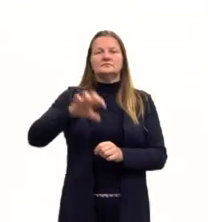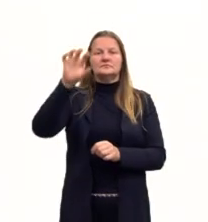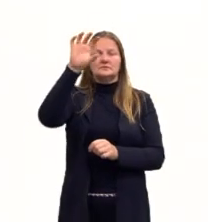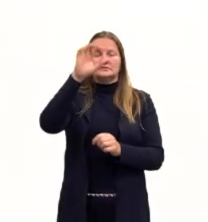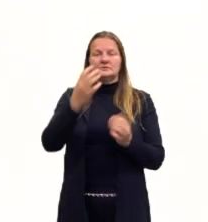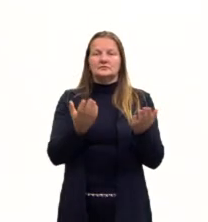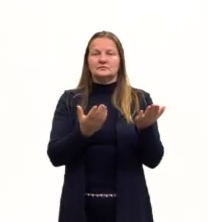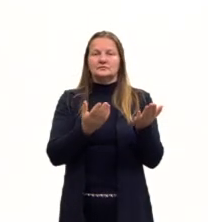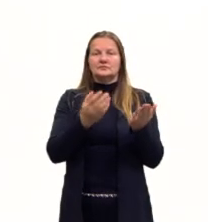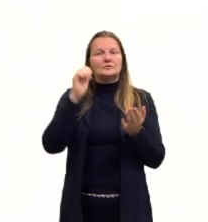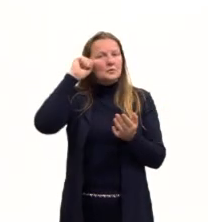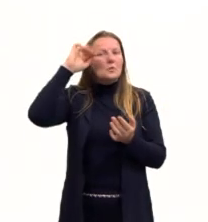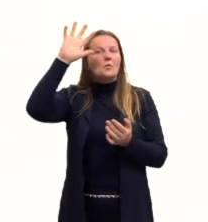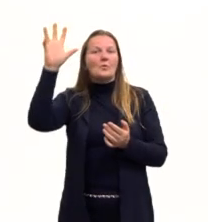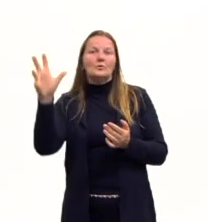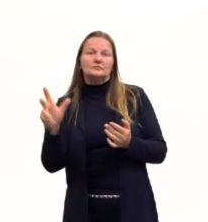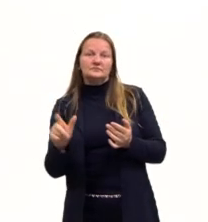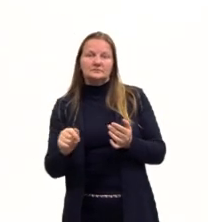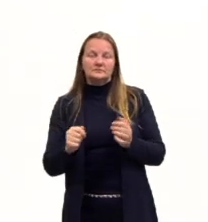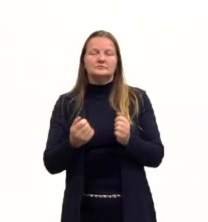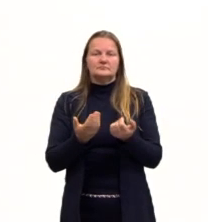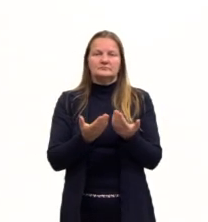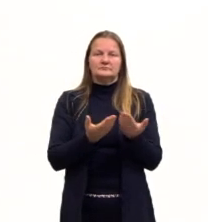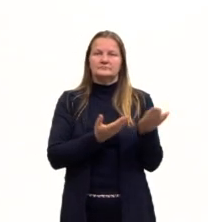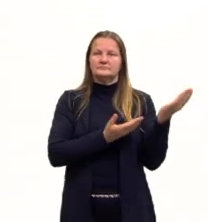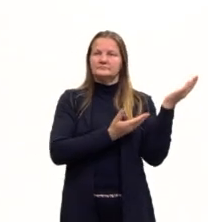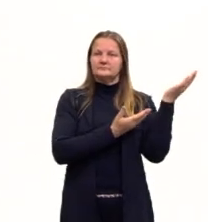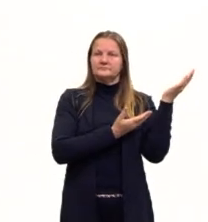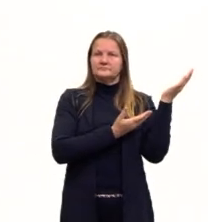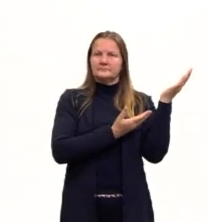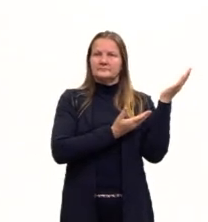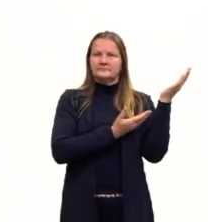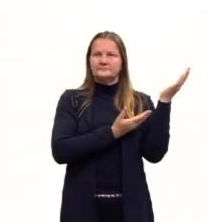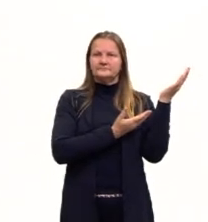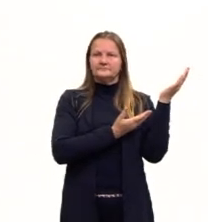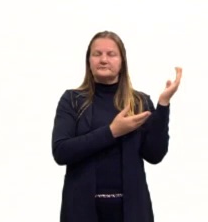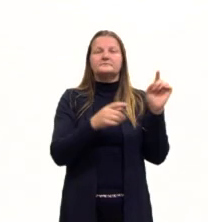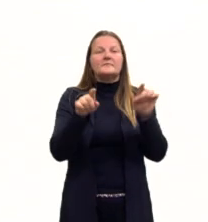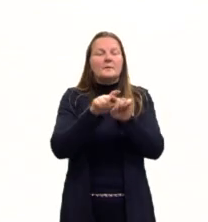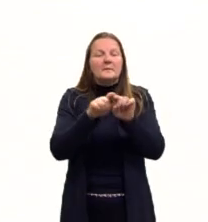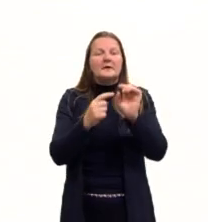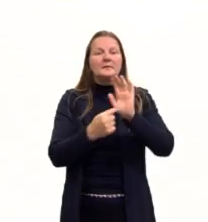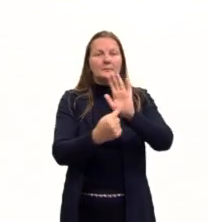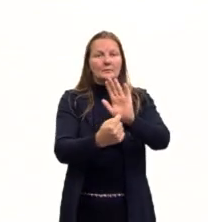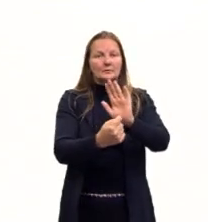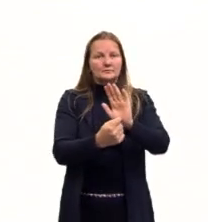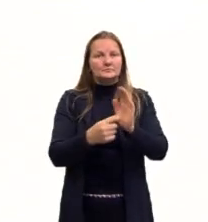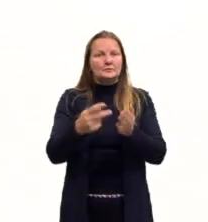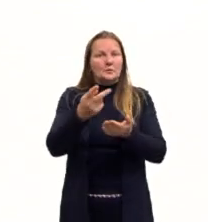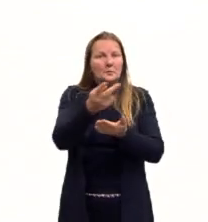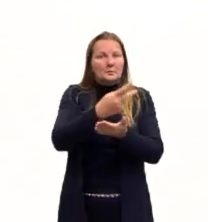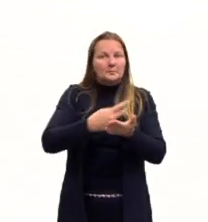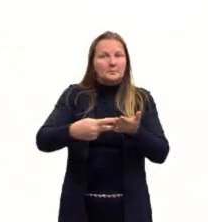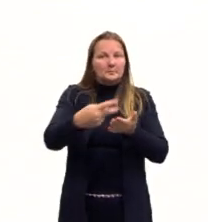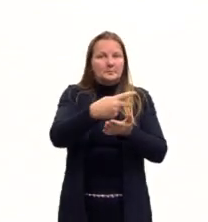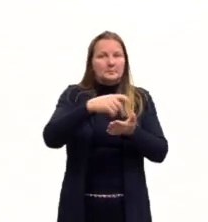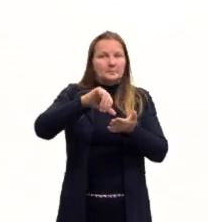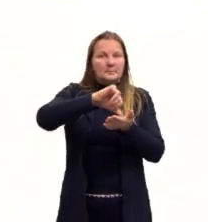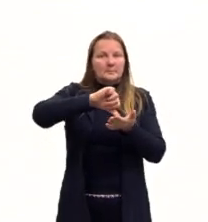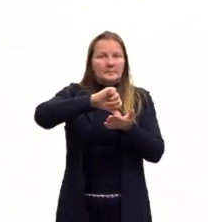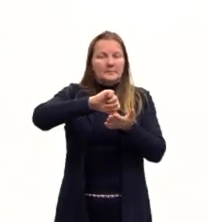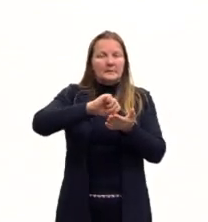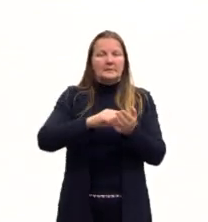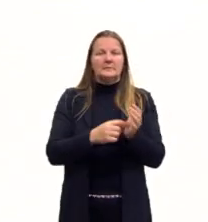a gente pode ter do nosso continente Africano trago aqui também de novo né mostro para vocês o